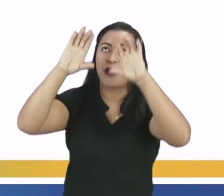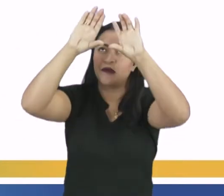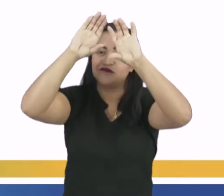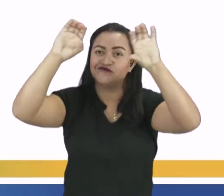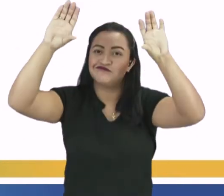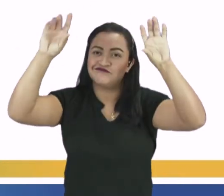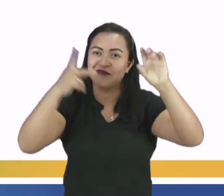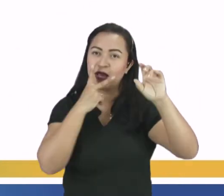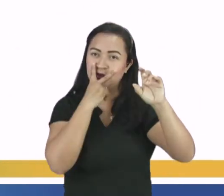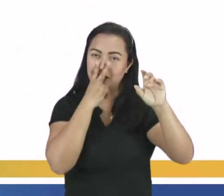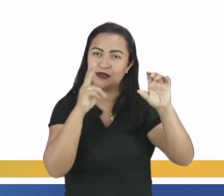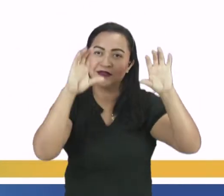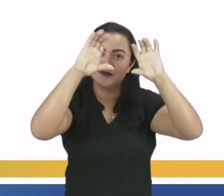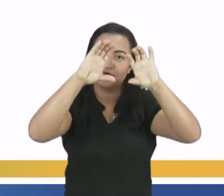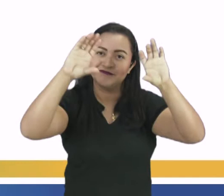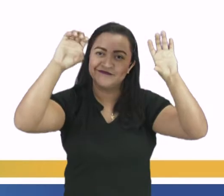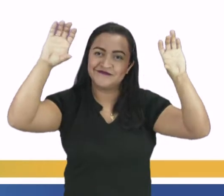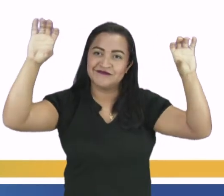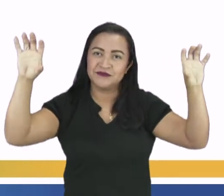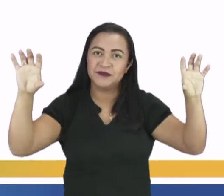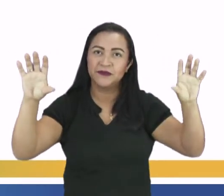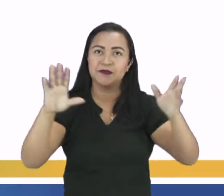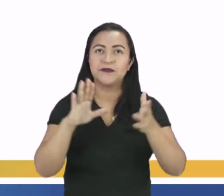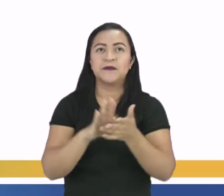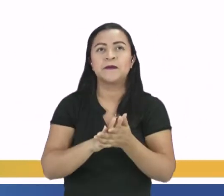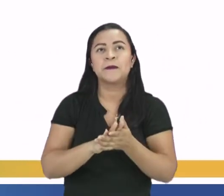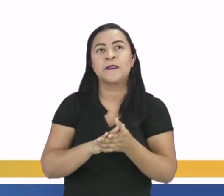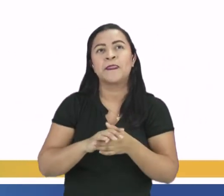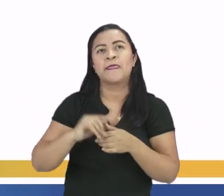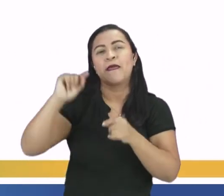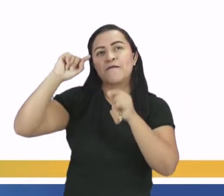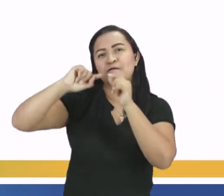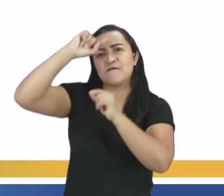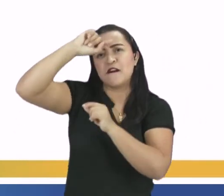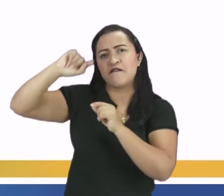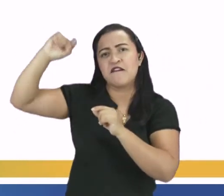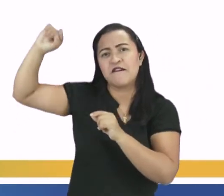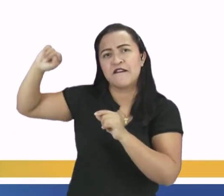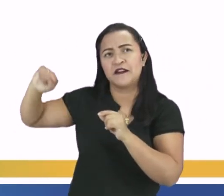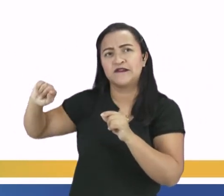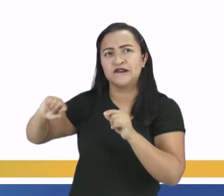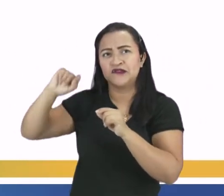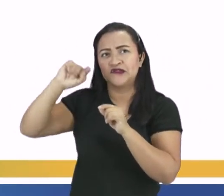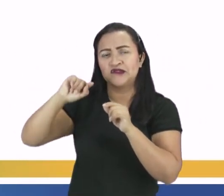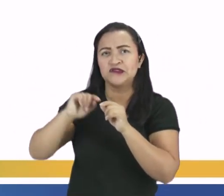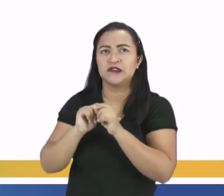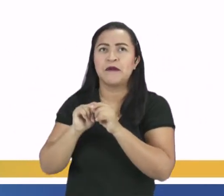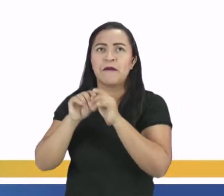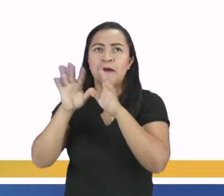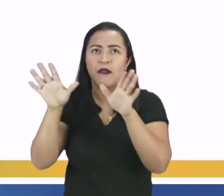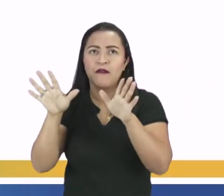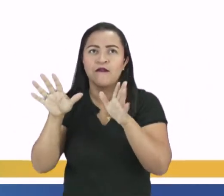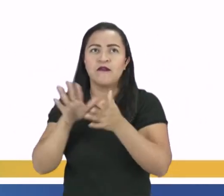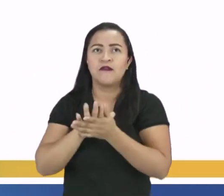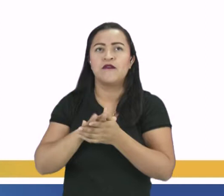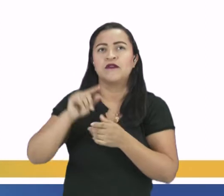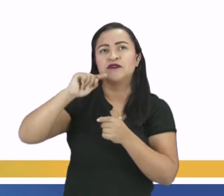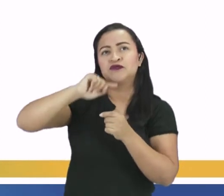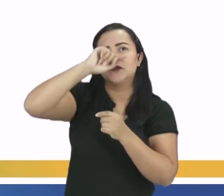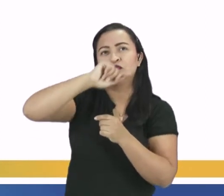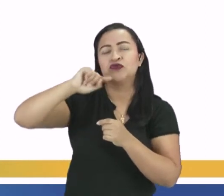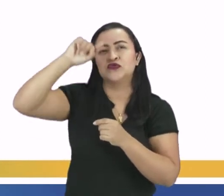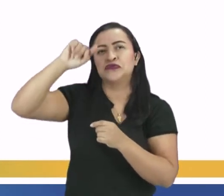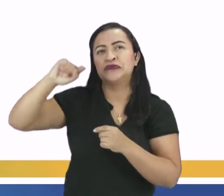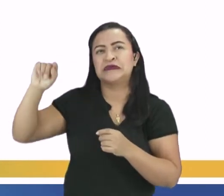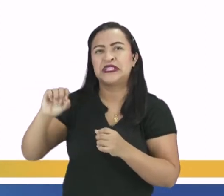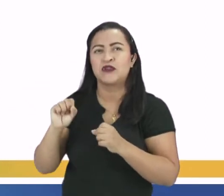vai indicar o pensamento. Nós temos aqui o balão berro ou zigue-zagueado, tá? Que as extremidades são para fora, formando como se